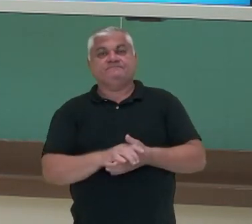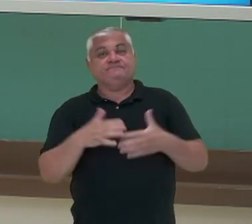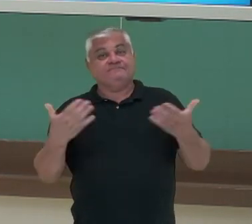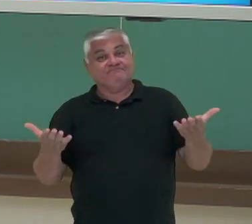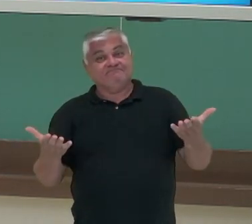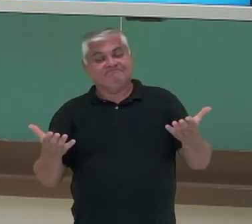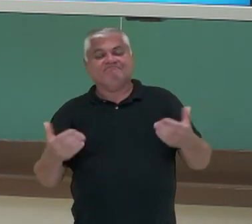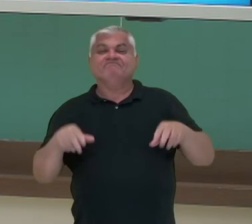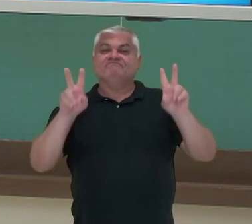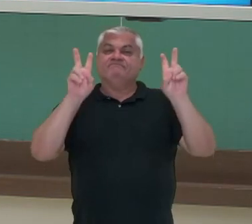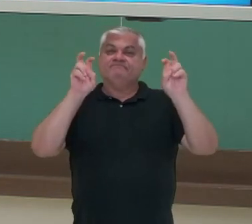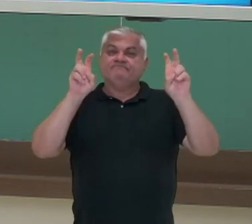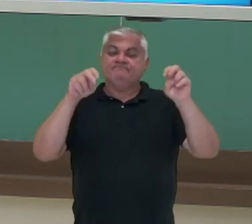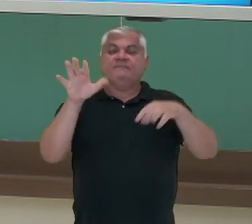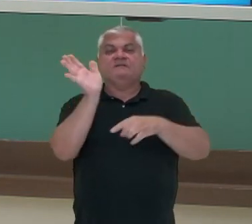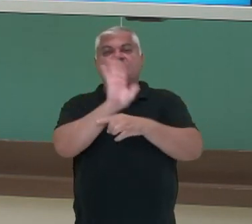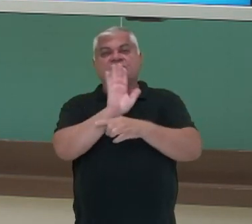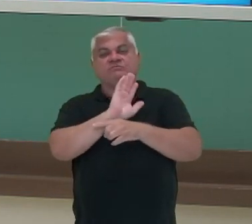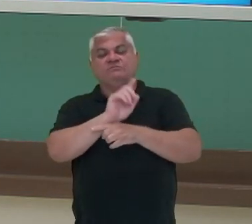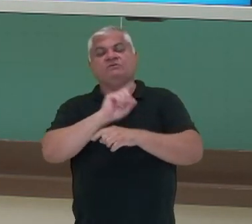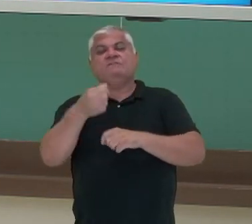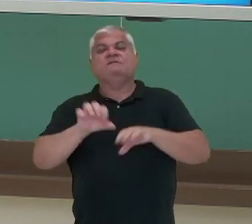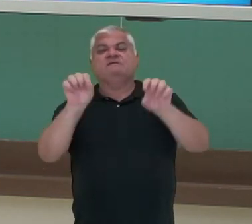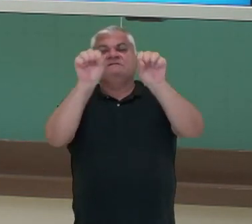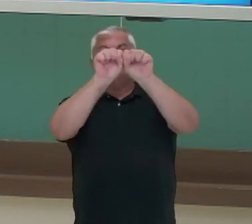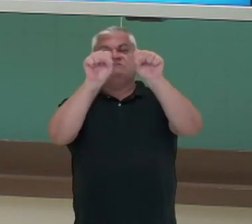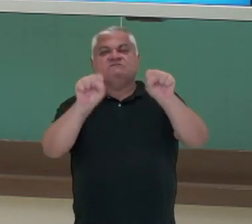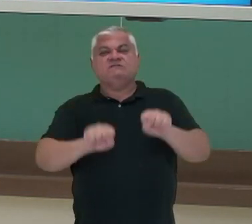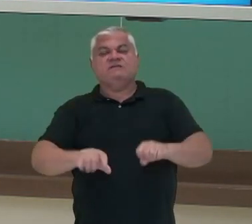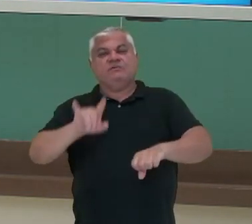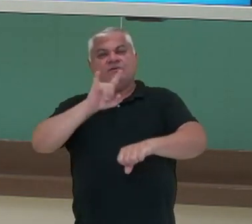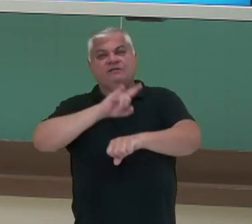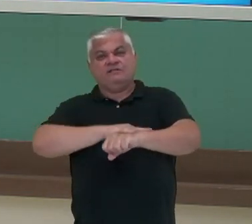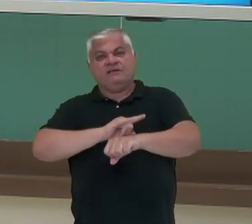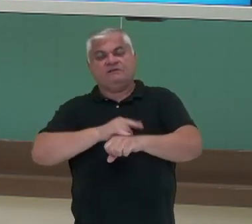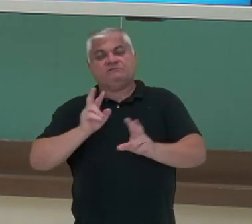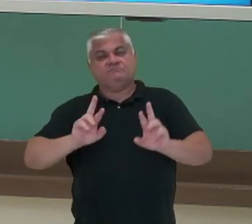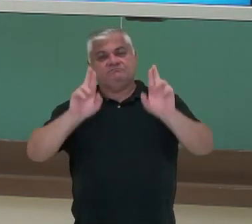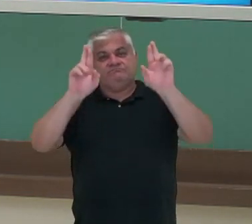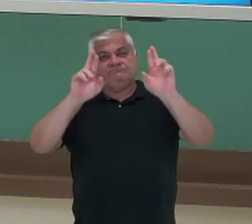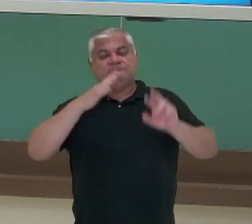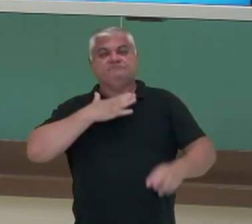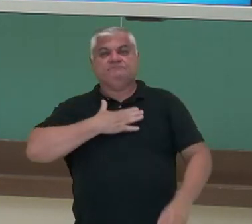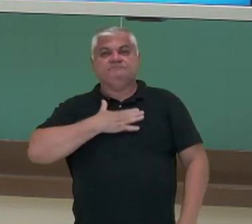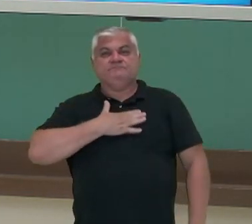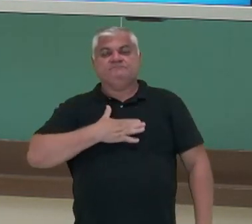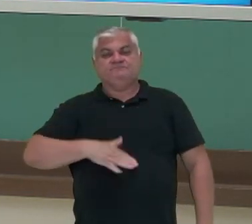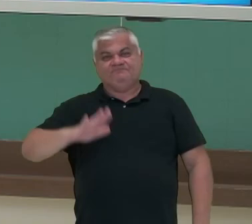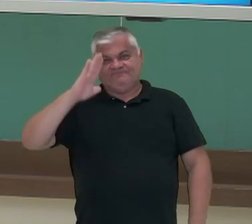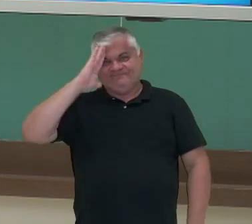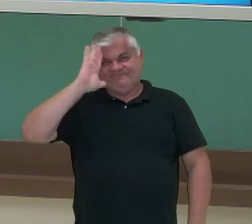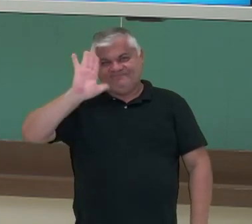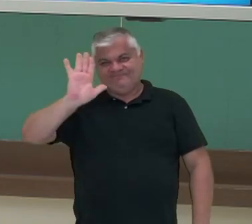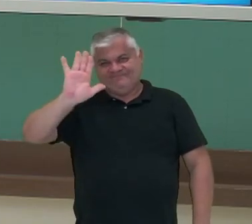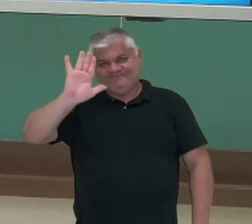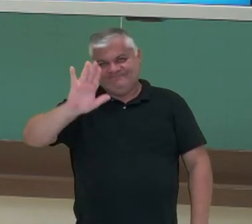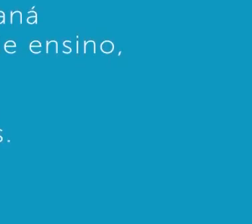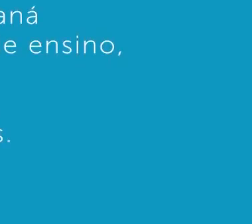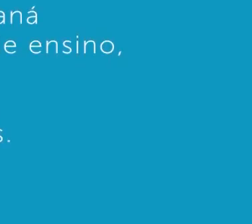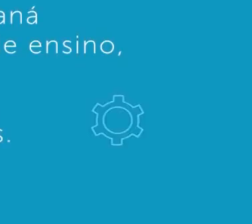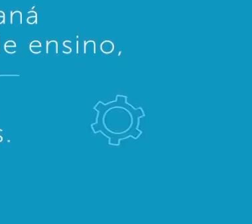Falamos então neste vídeo sobre o sistema urinário. Eu espero que vocês tenham gostado. Até breve!